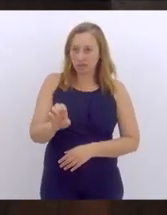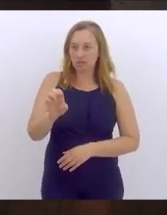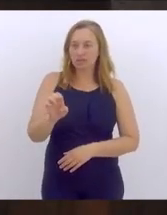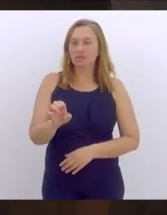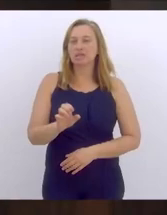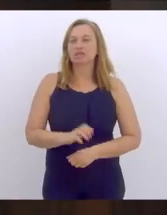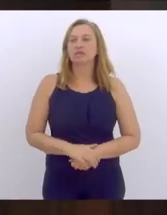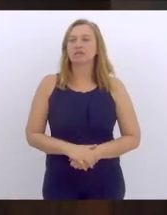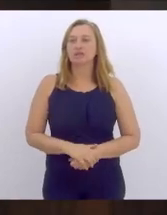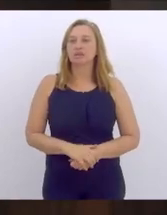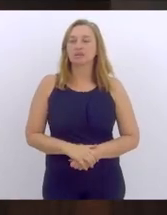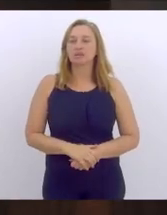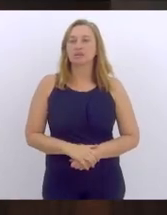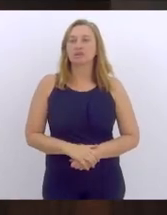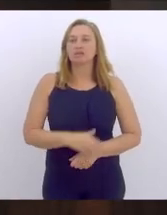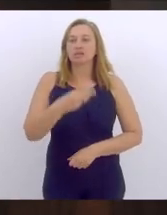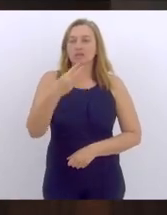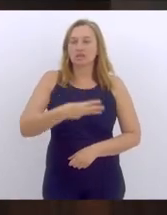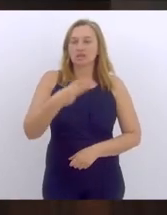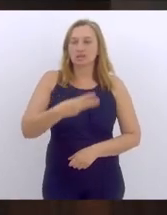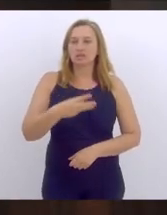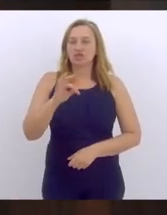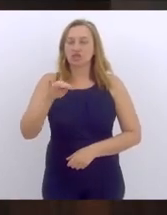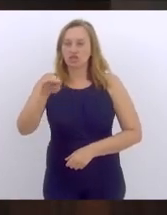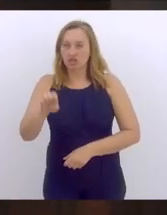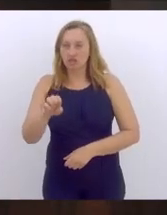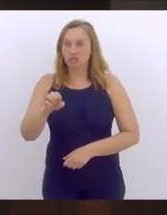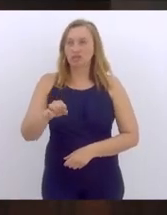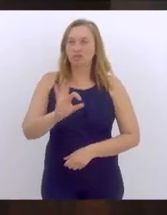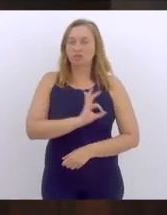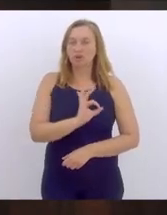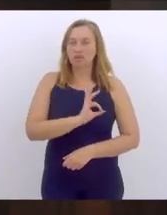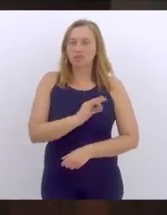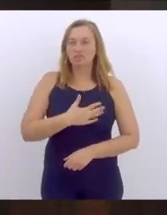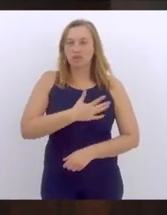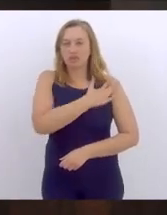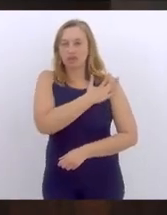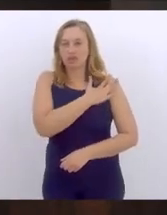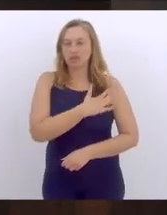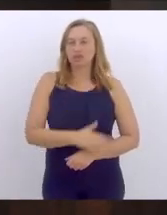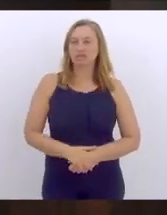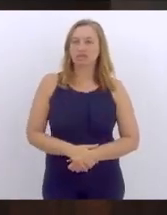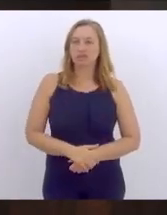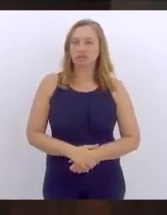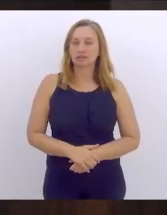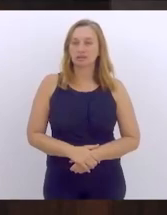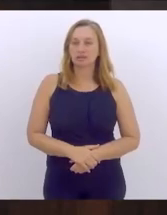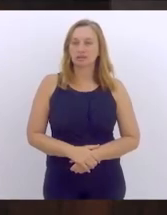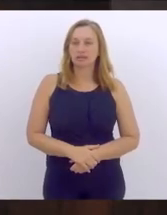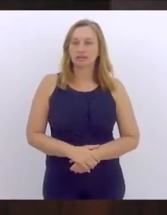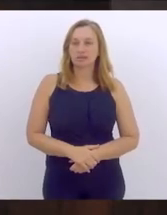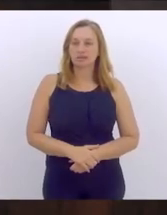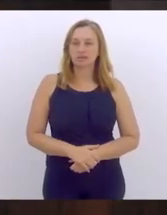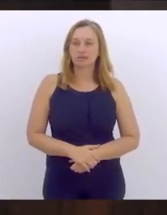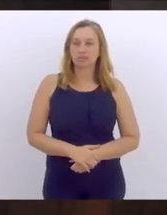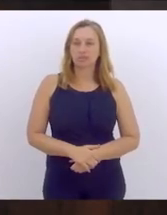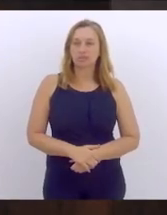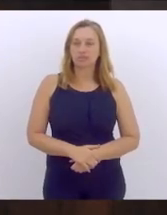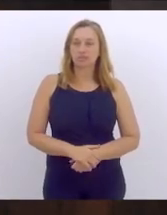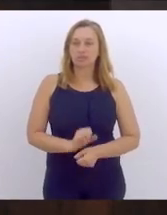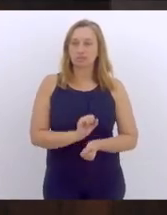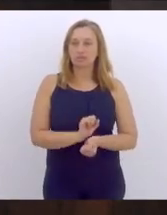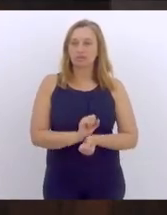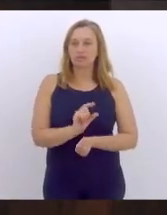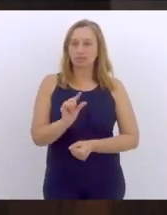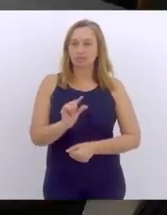Silva Nunes, terceiro sargento da Polícia Militar. Espera, eu vou falar com vocês antes de vocês entrarem.